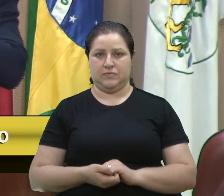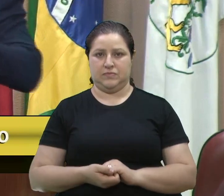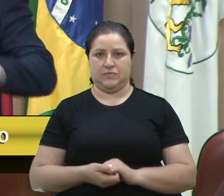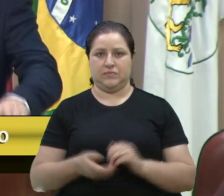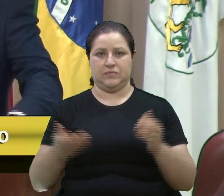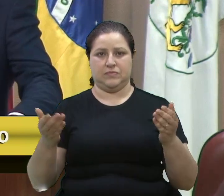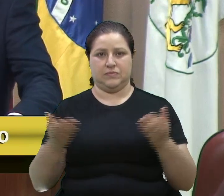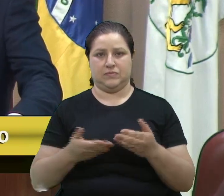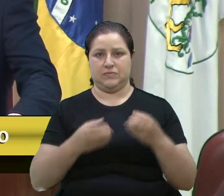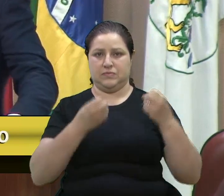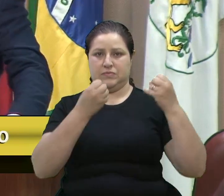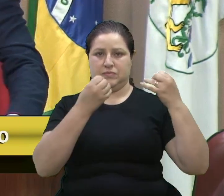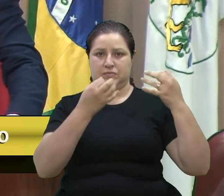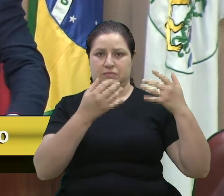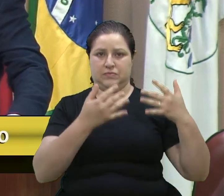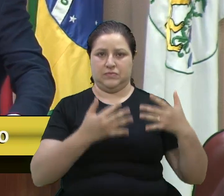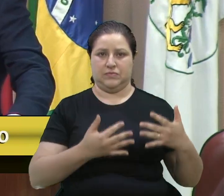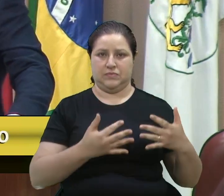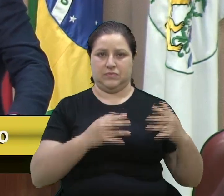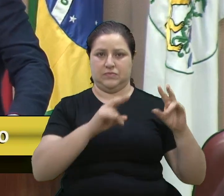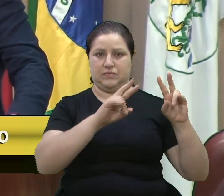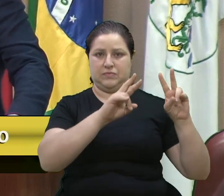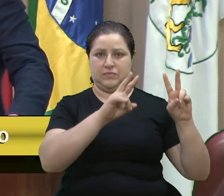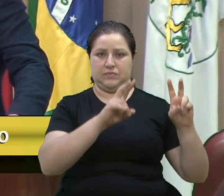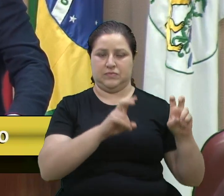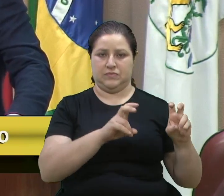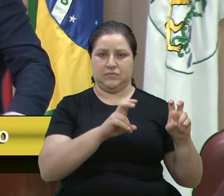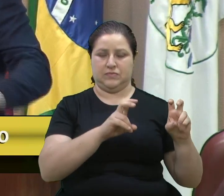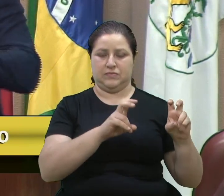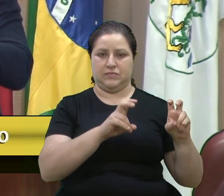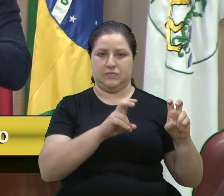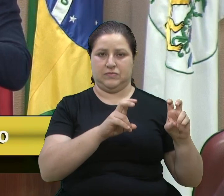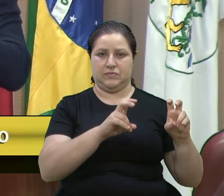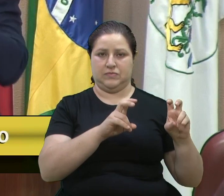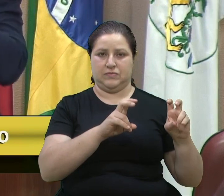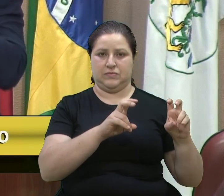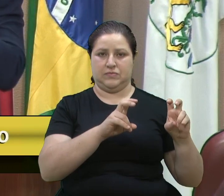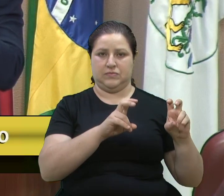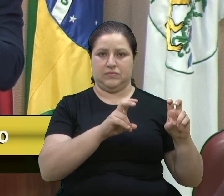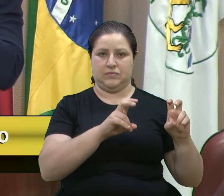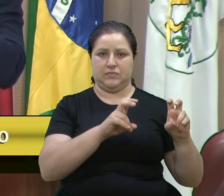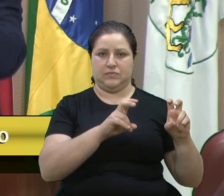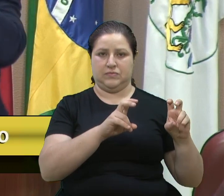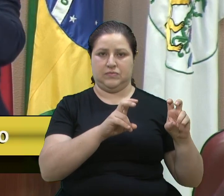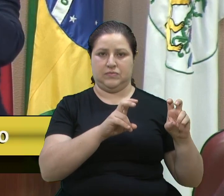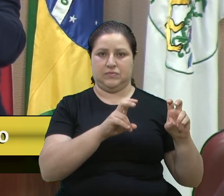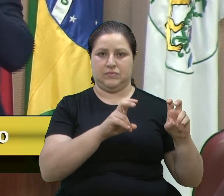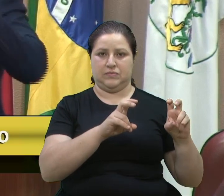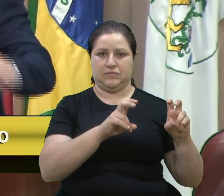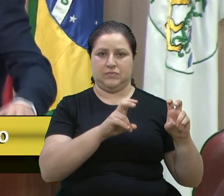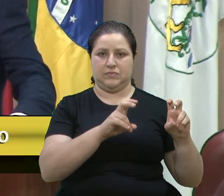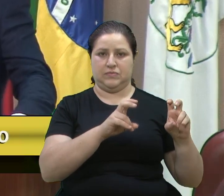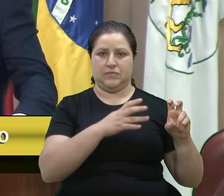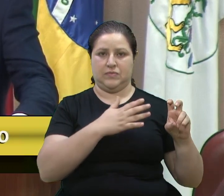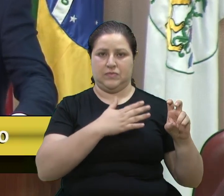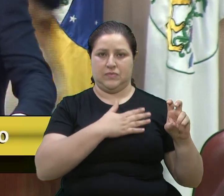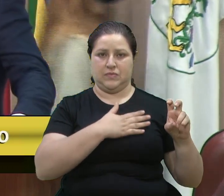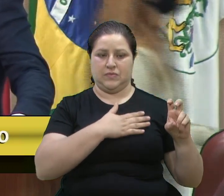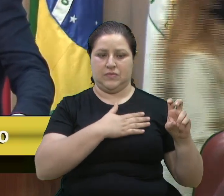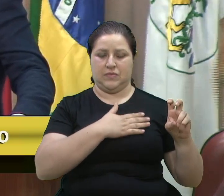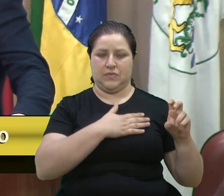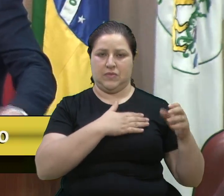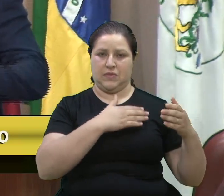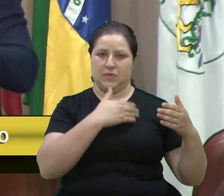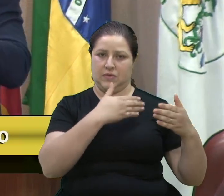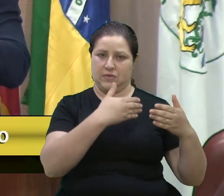Hoje vou falar de um assunto que, durante o meu papel de